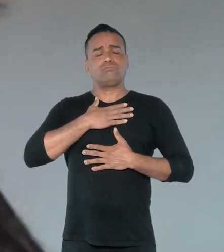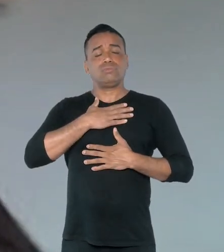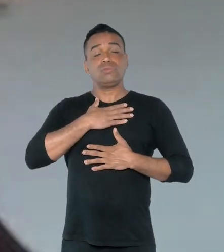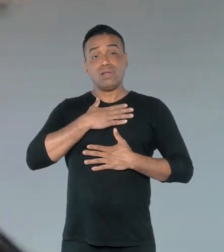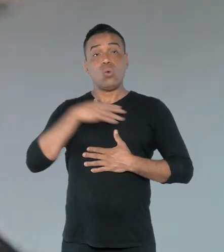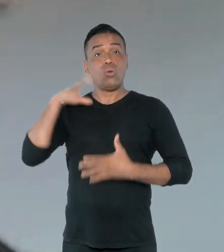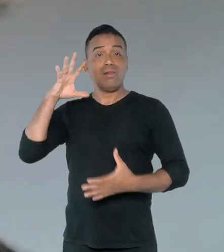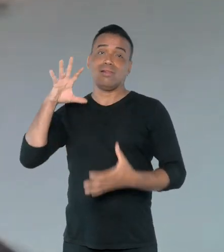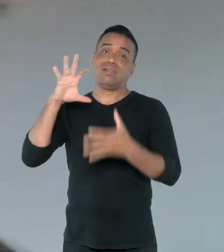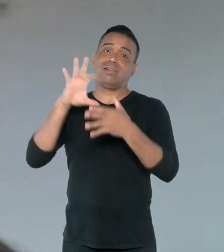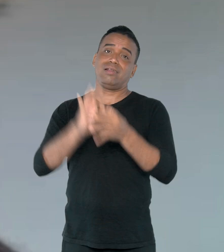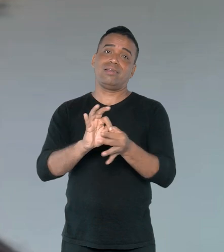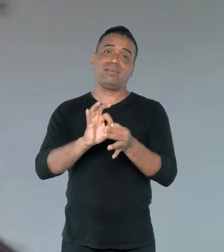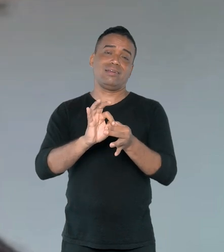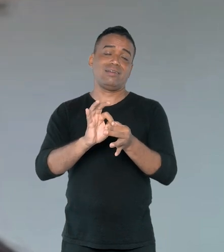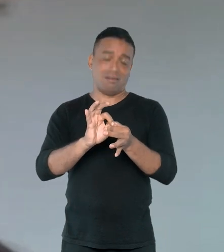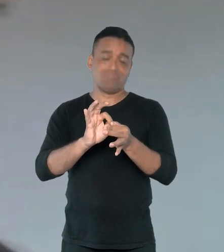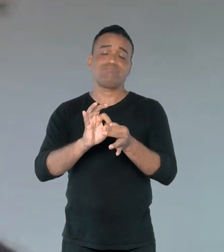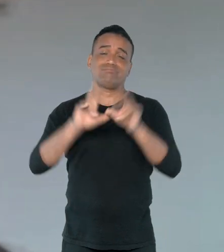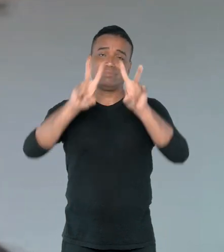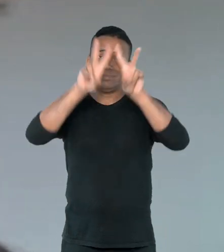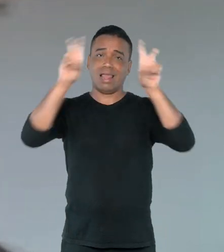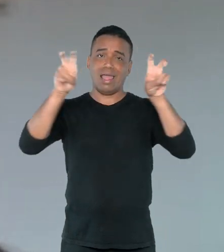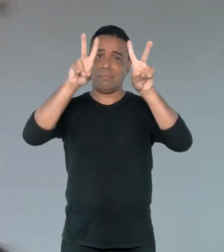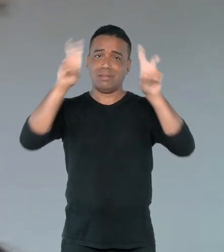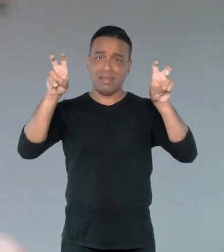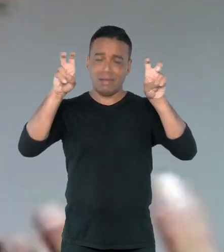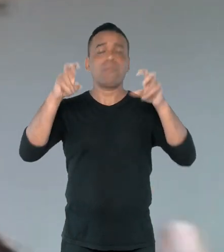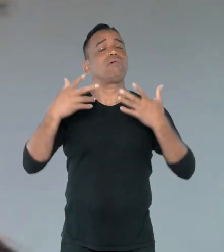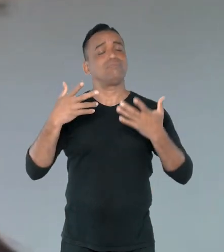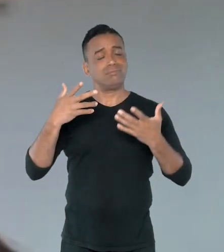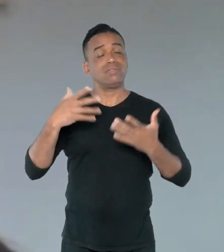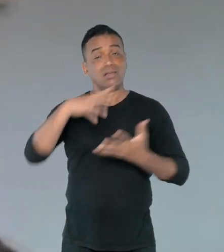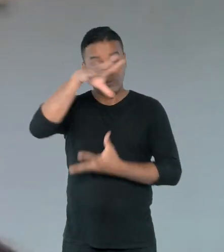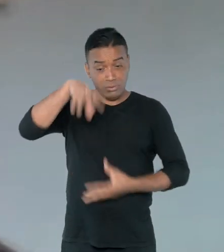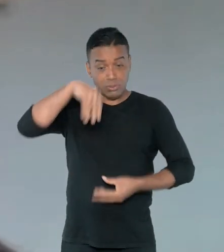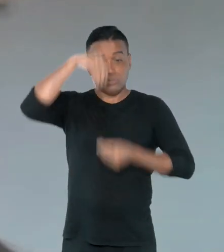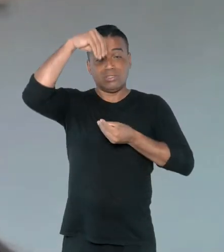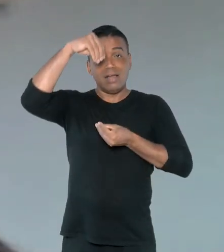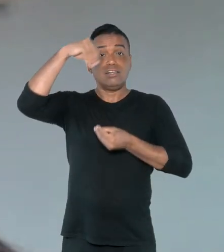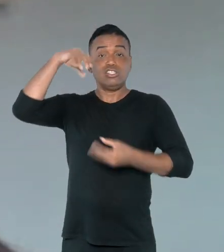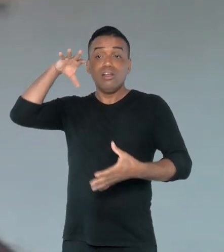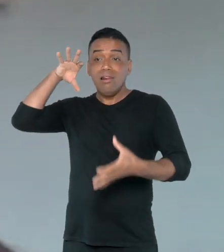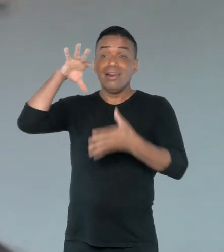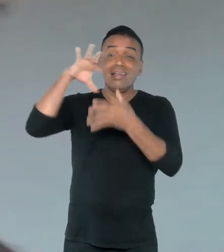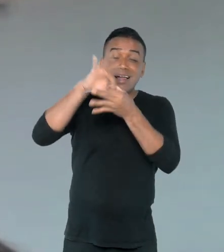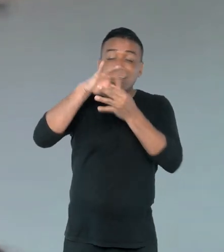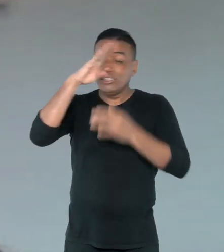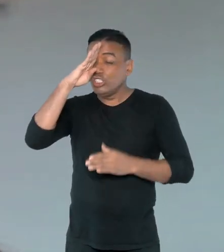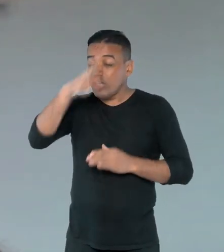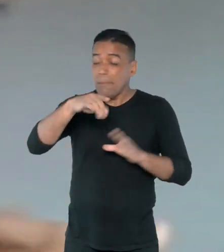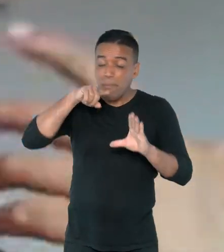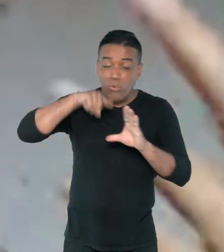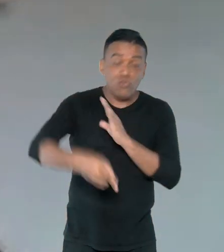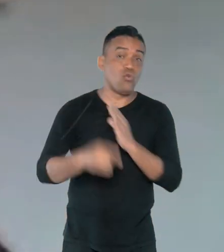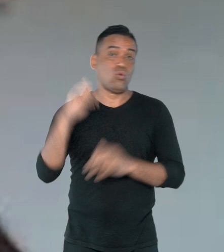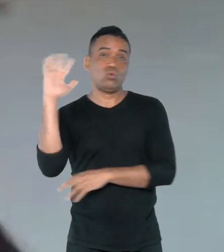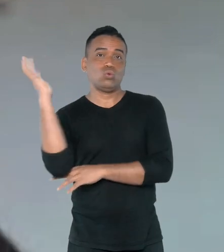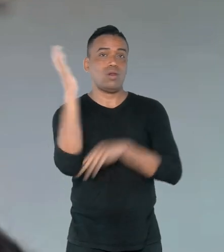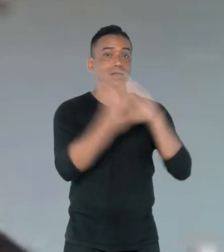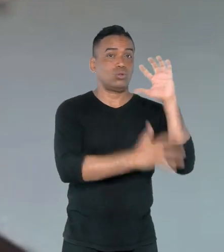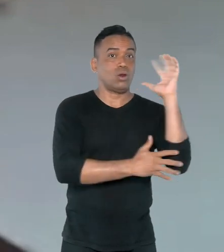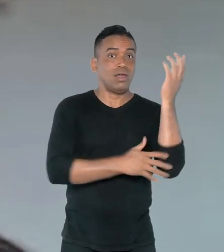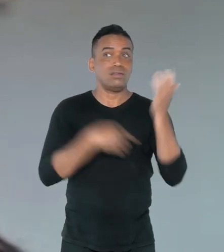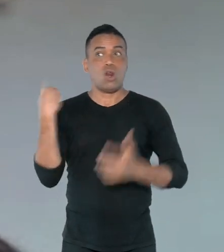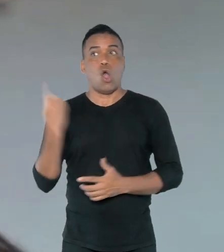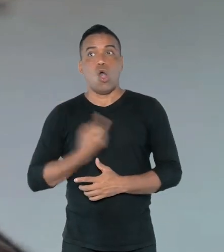esses assuntos. Eu acredito que a espiritualidade está na natureza, na nossa contemplação,